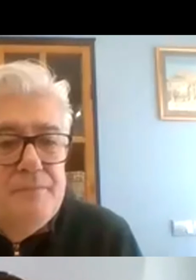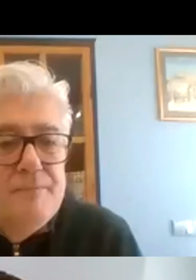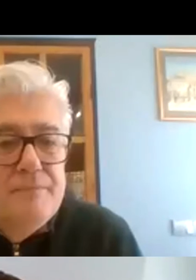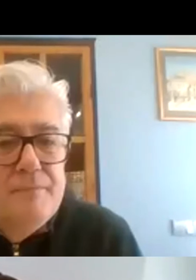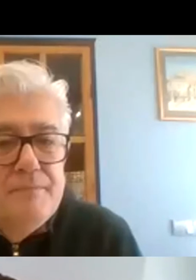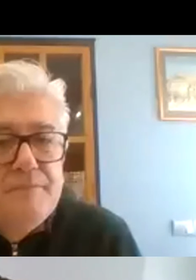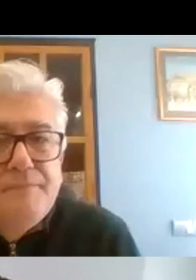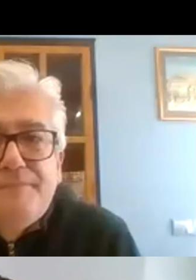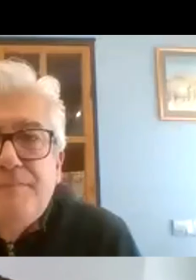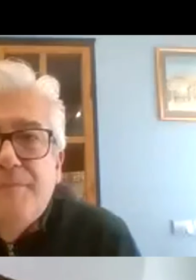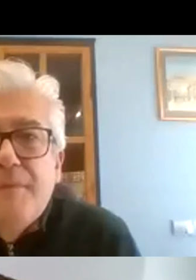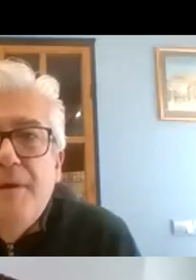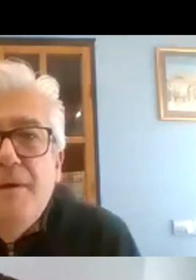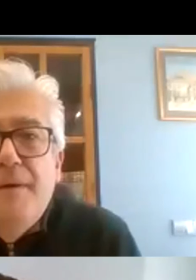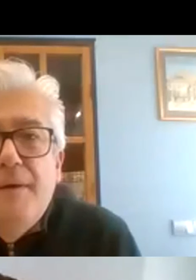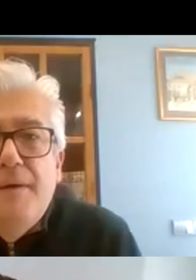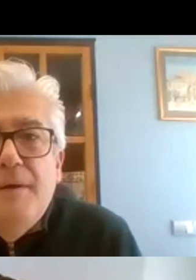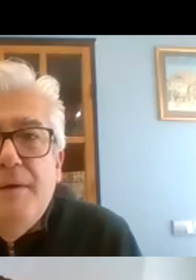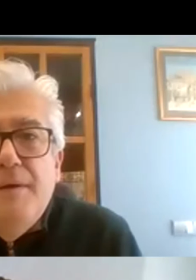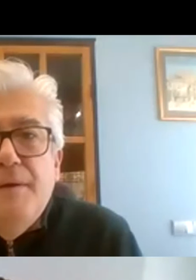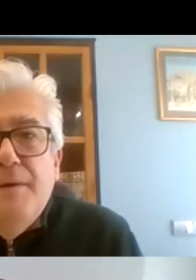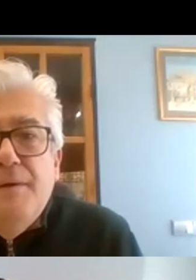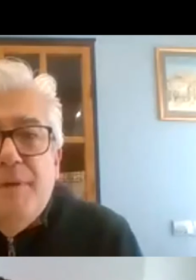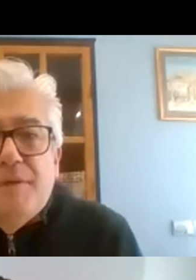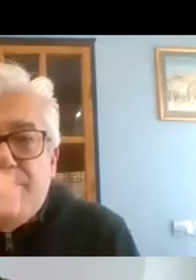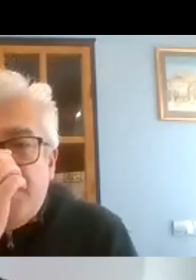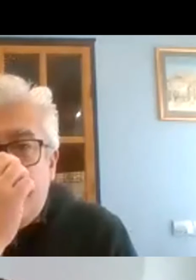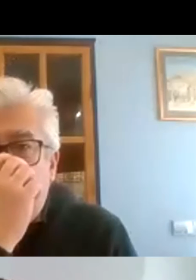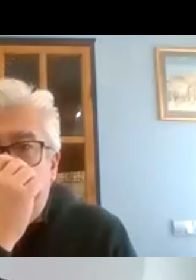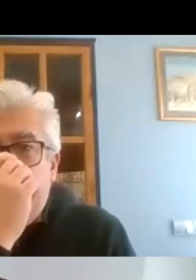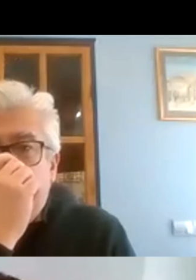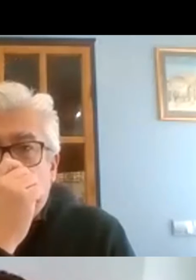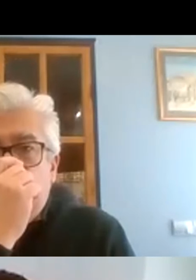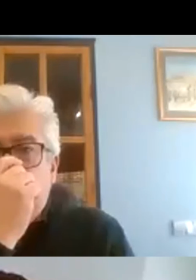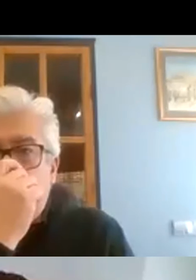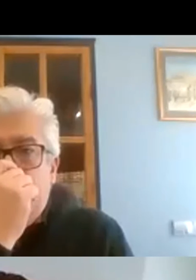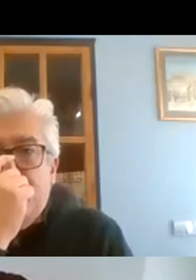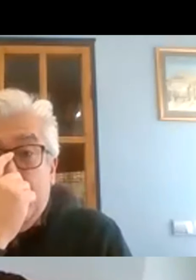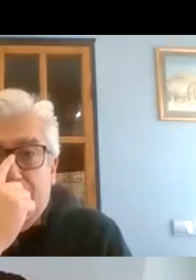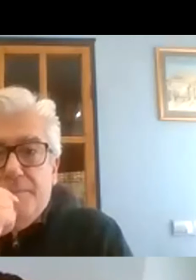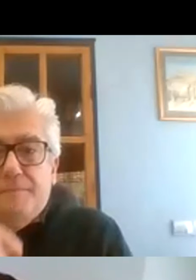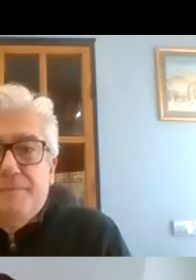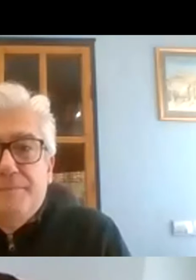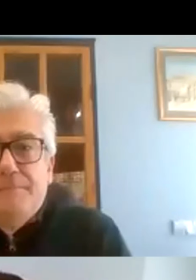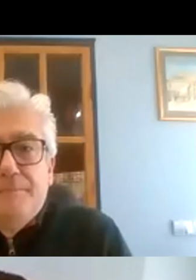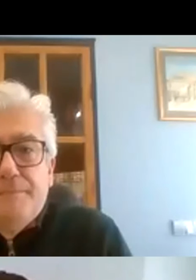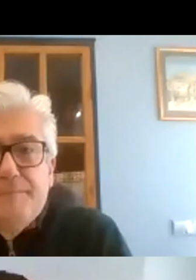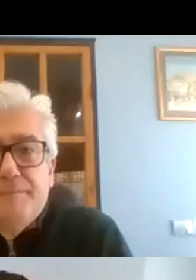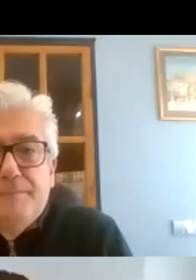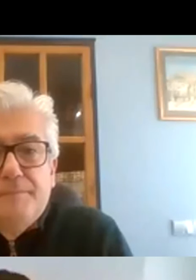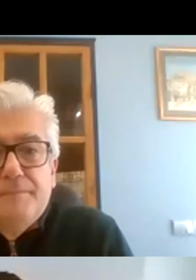Carla Pereira ou a doutora Marta Jacinto ou a Bárbara agora a pegar no evento.